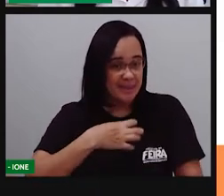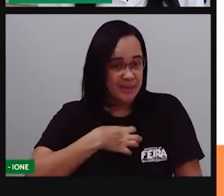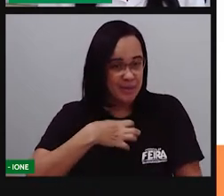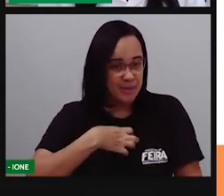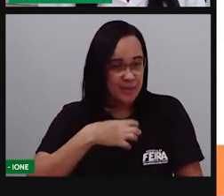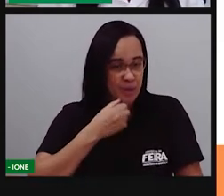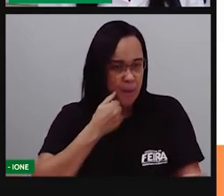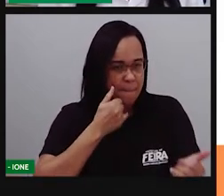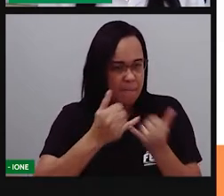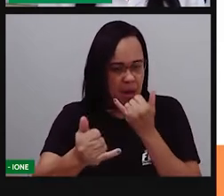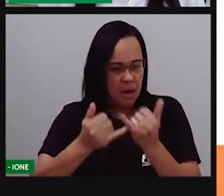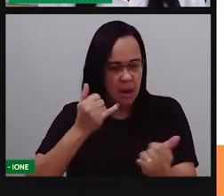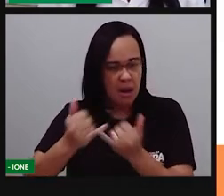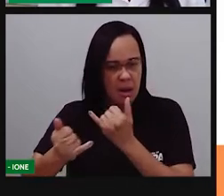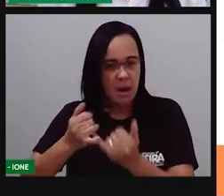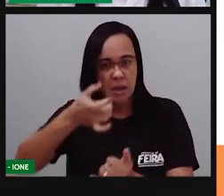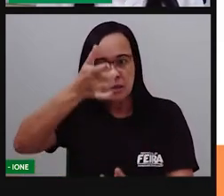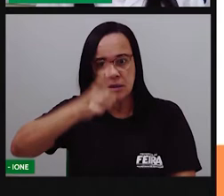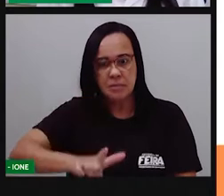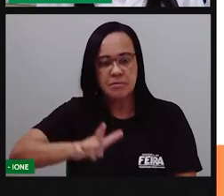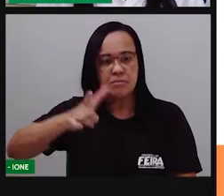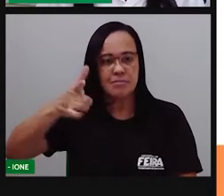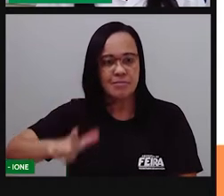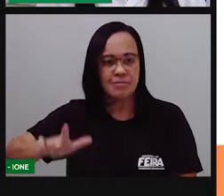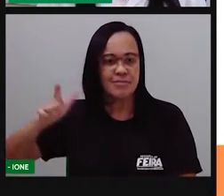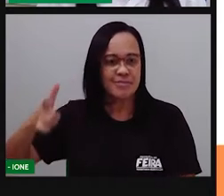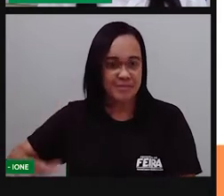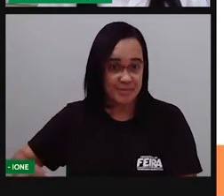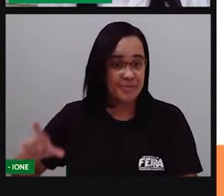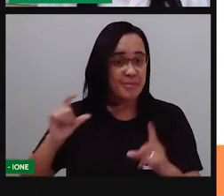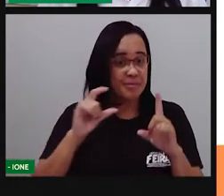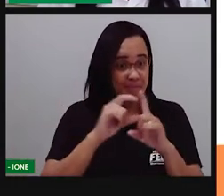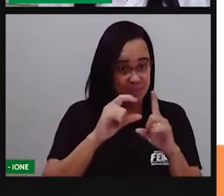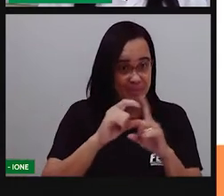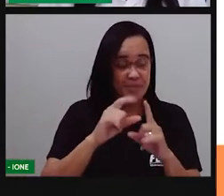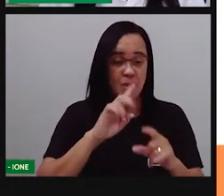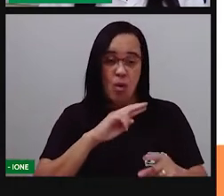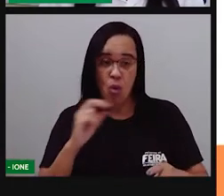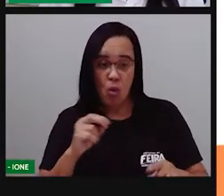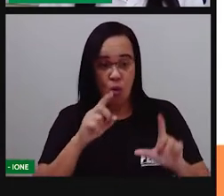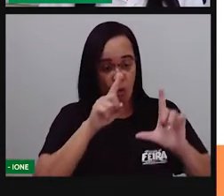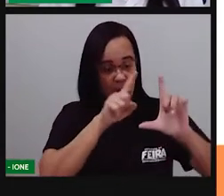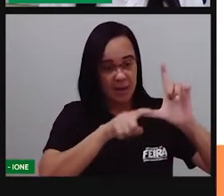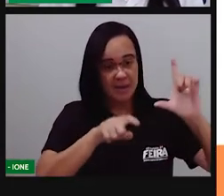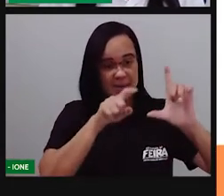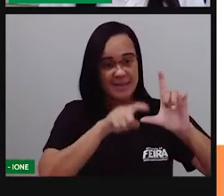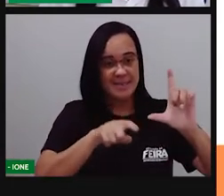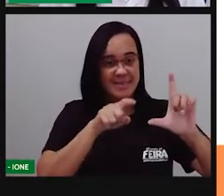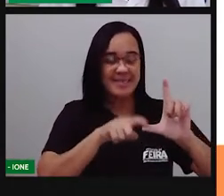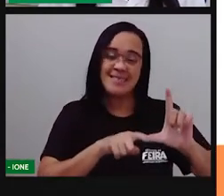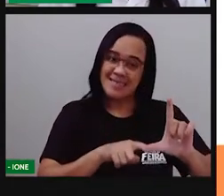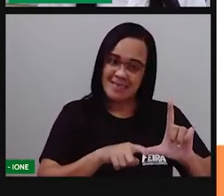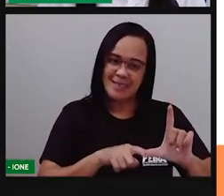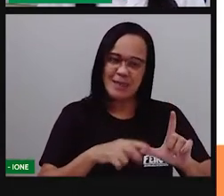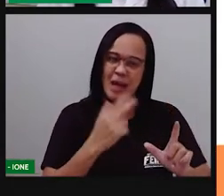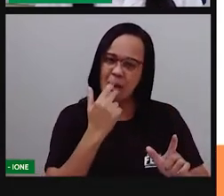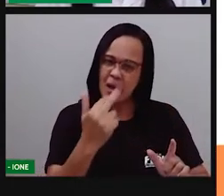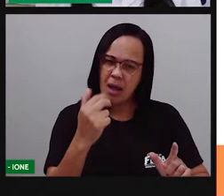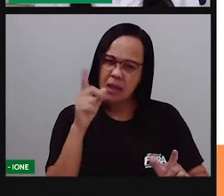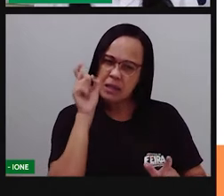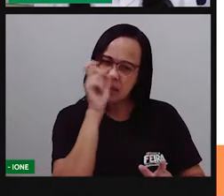parecido que tem a reflexão de letra e tem letras vai produzir essa trava na língua